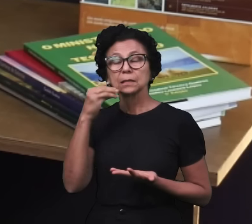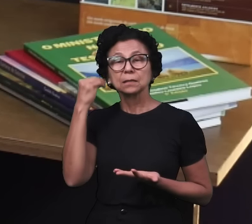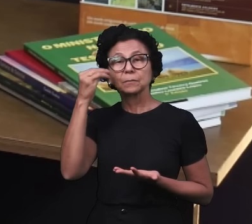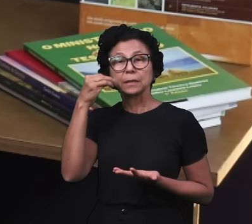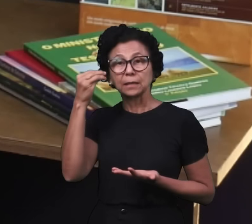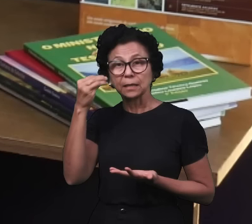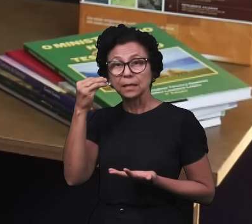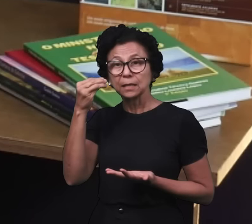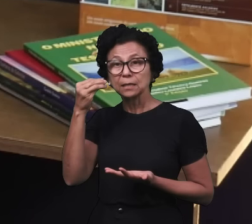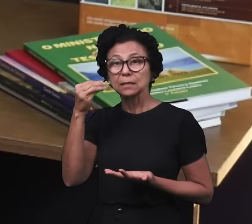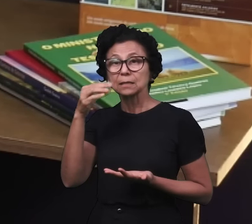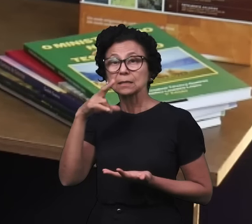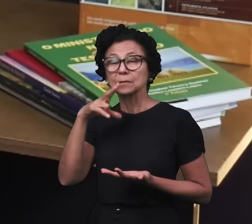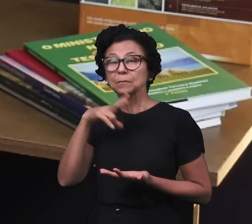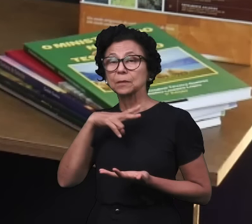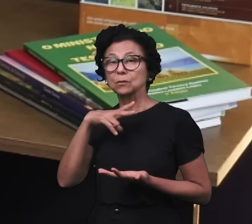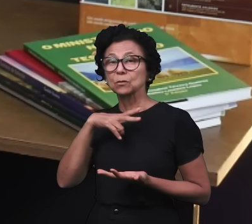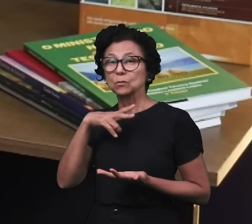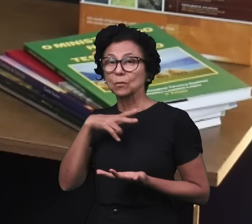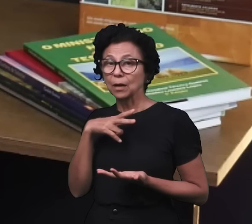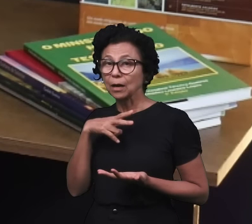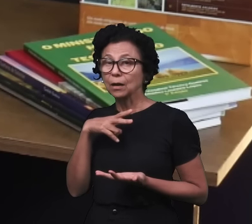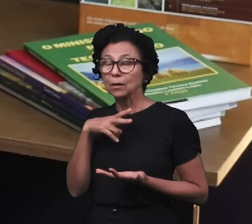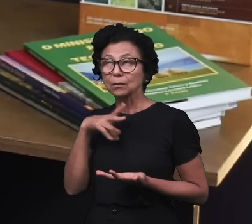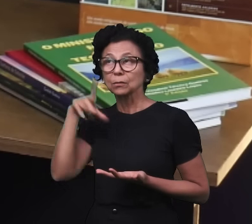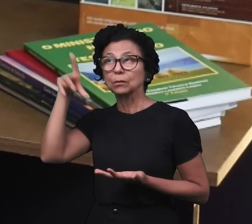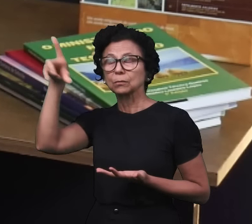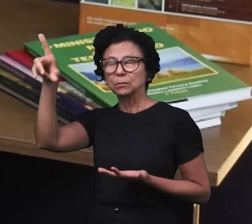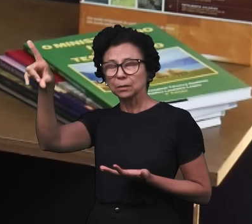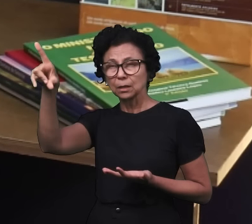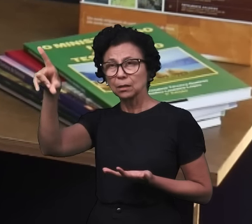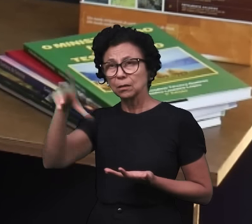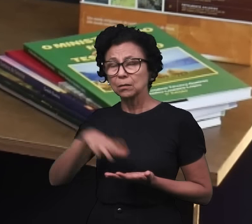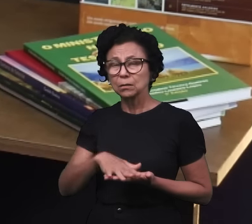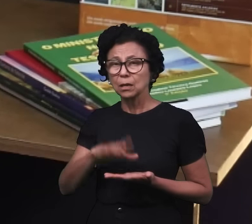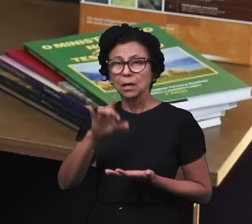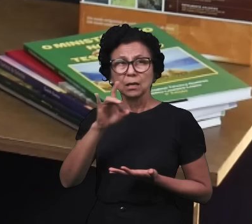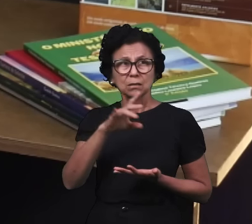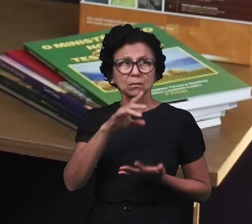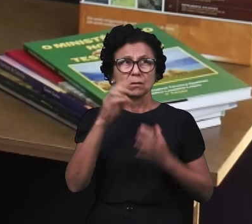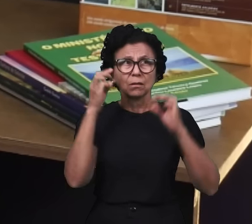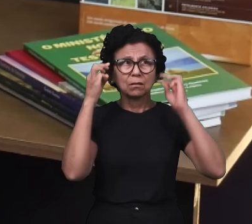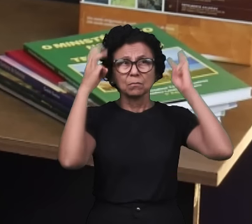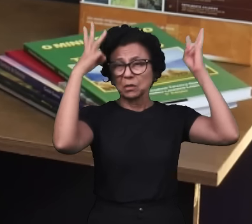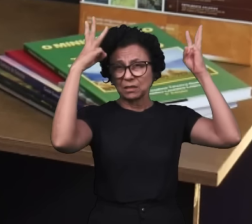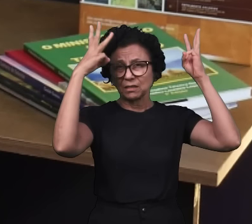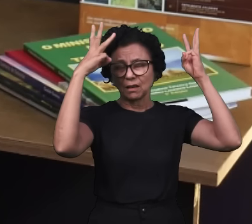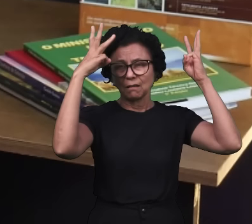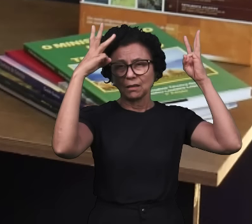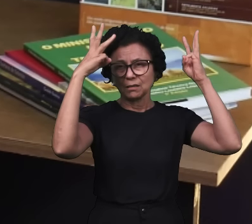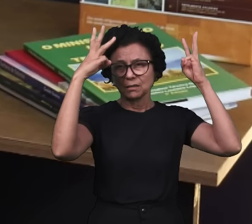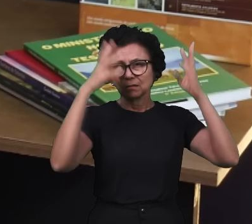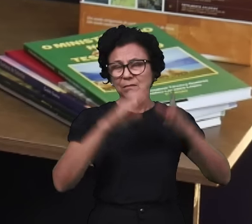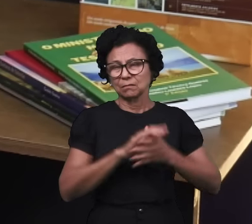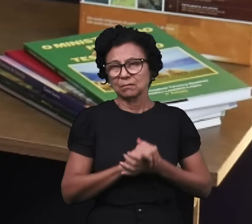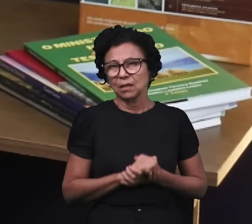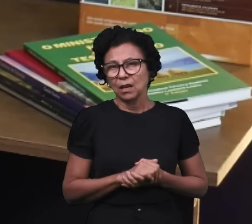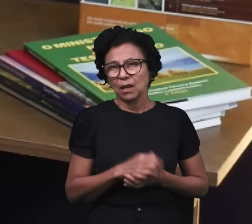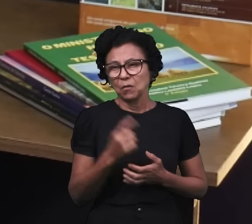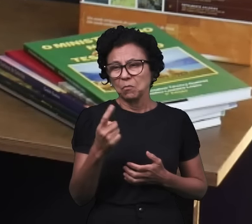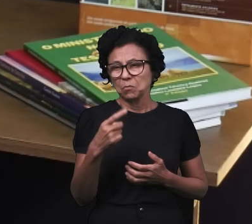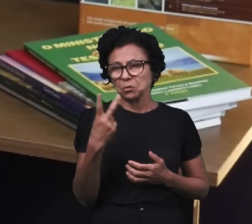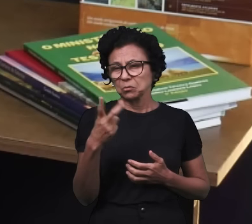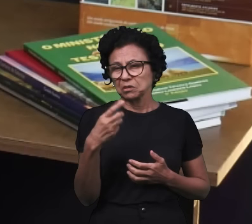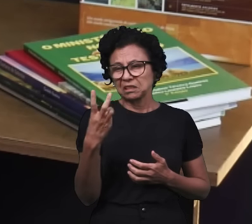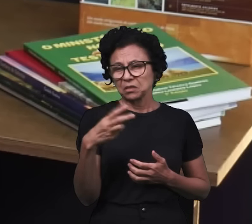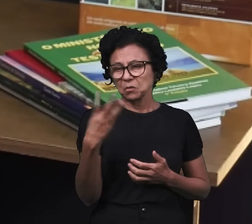pessoal com Deus não estava restrita a Moisés. Sim. Como também não está restrita a um ou dois homens, ao